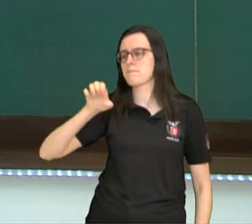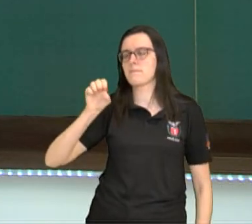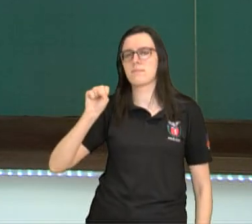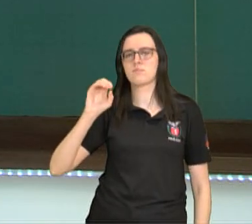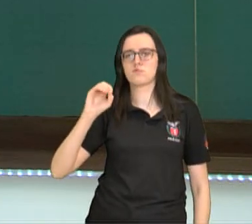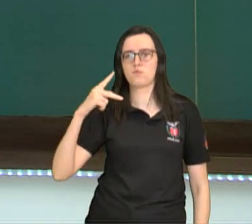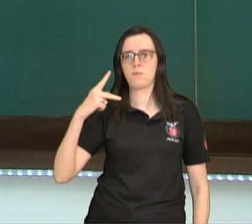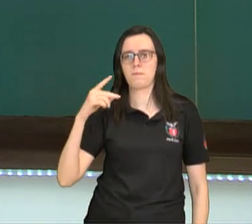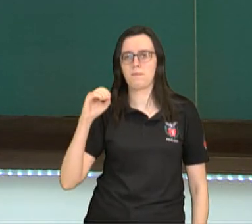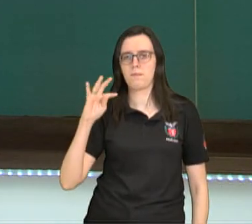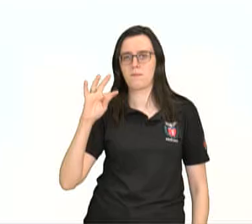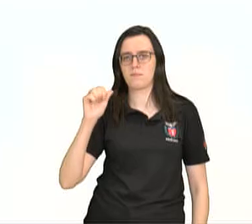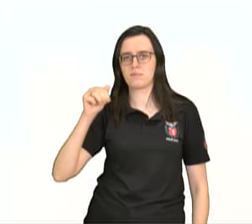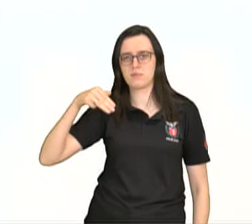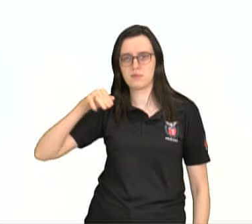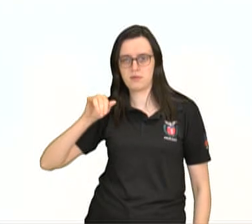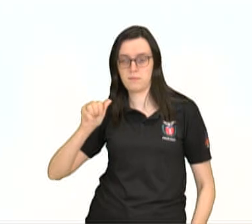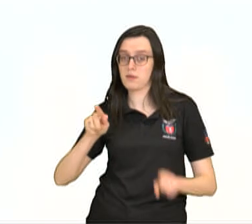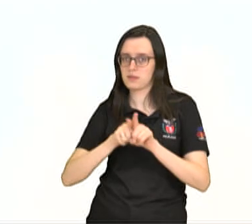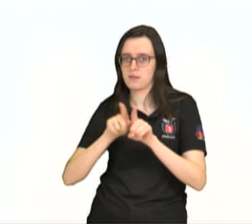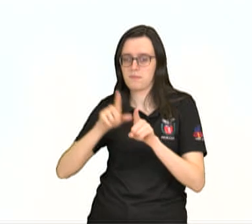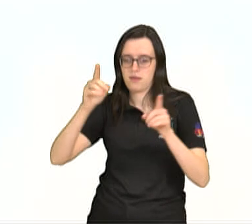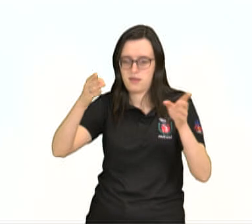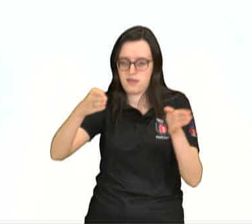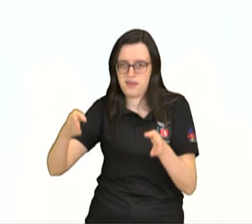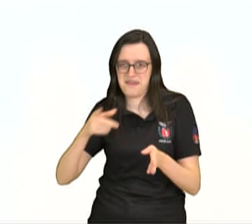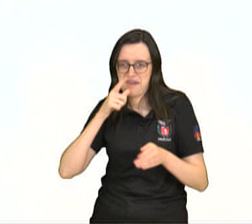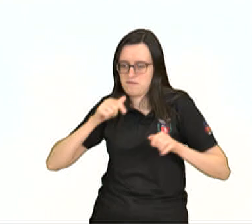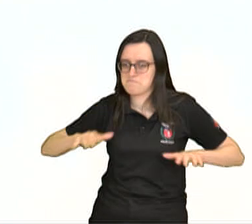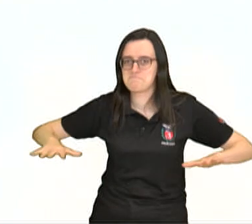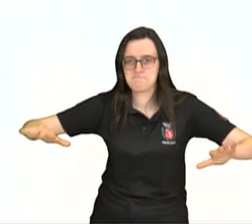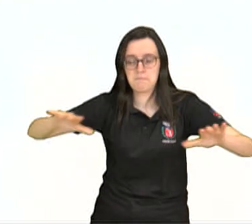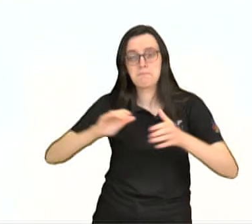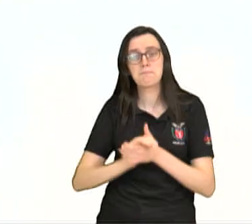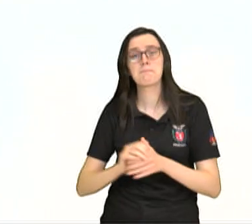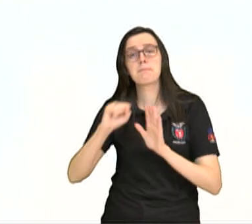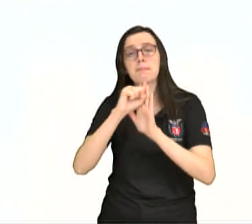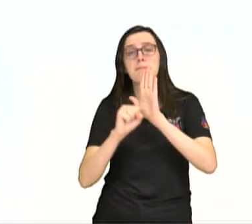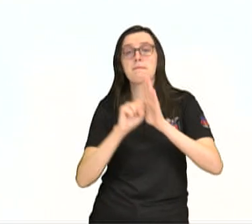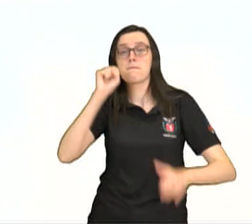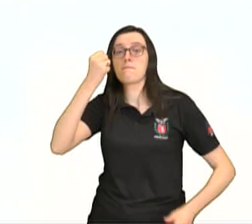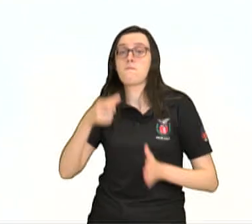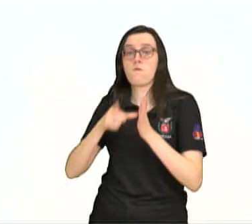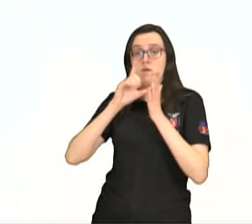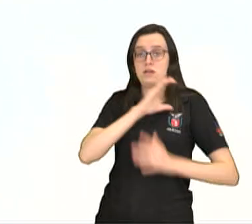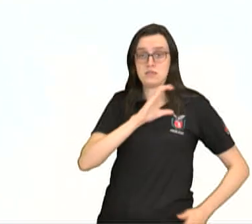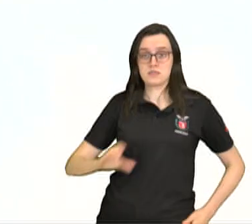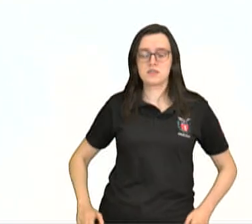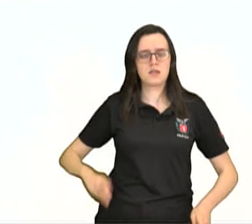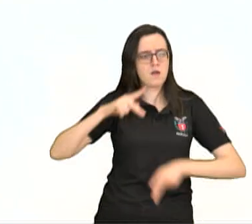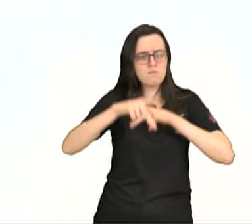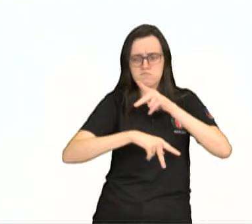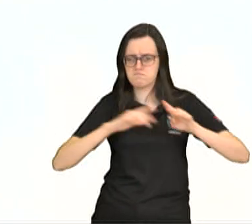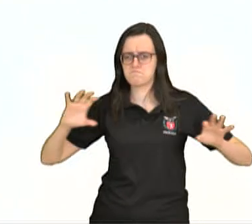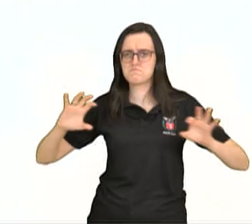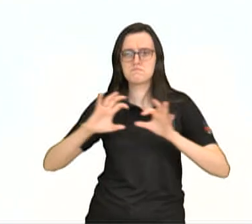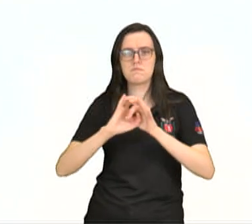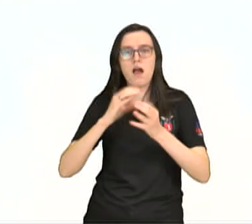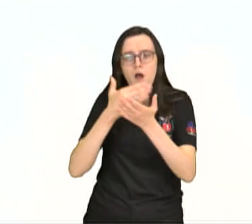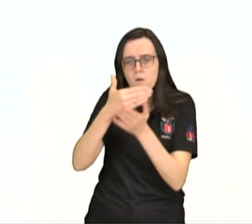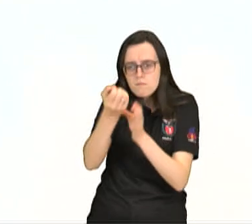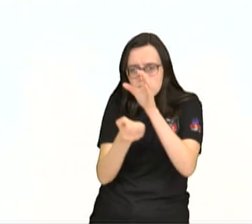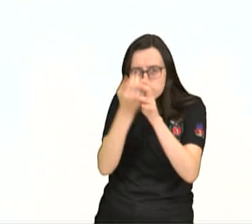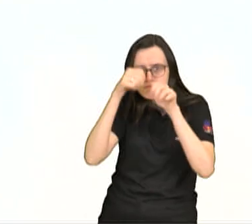importante a gente lembrar. No século 8 a.C., essas aldeias acabam se unindo, então dando origem a uma pequena